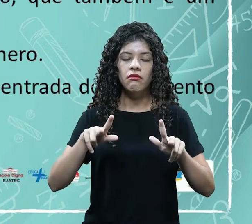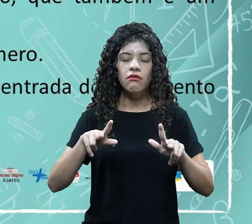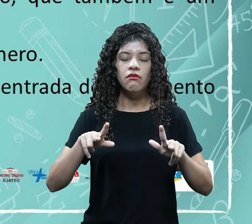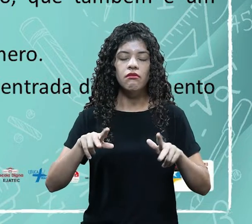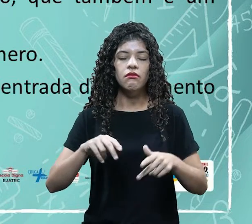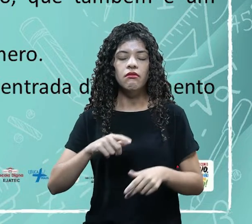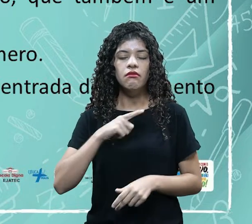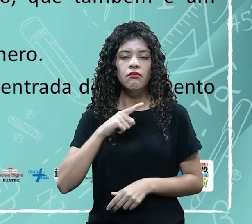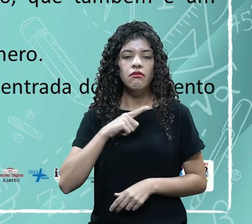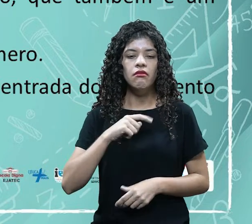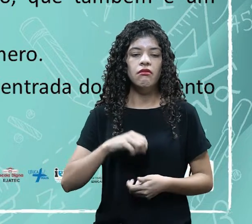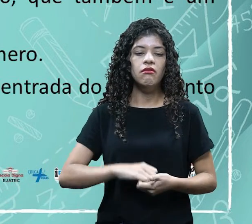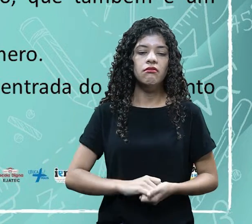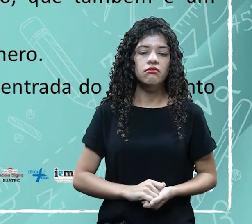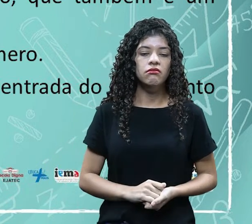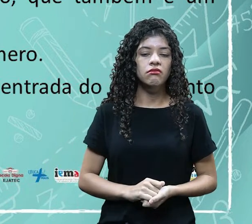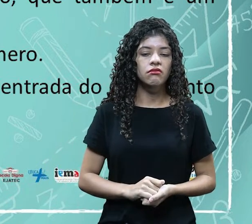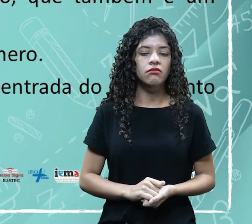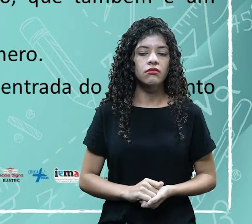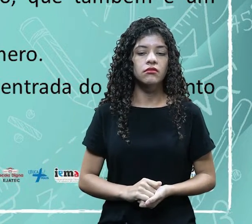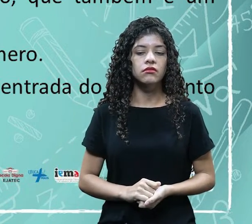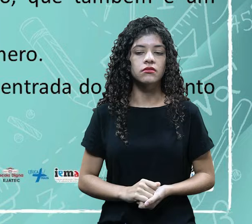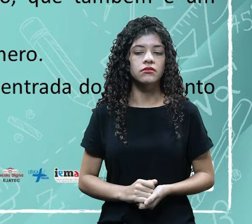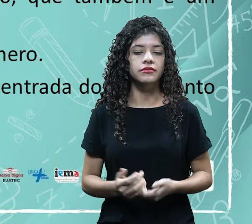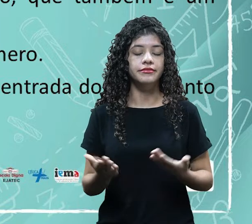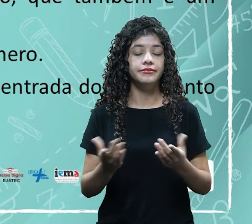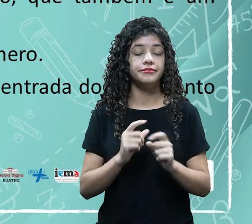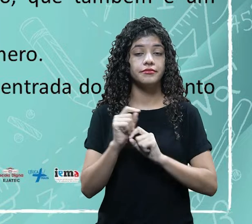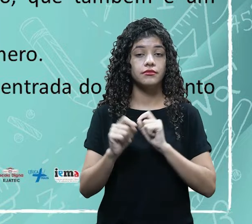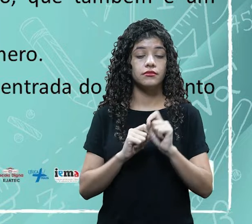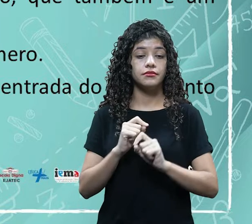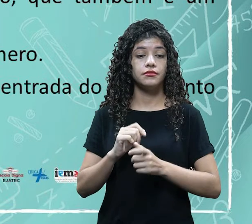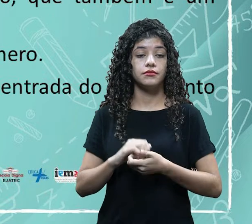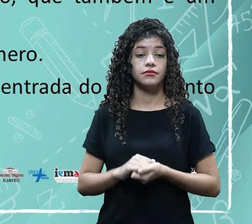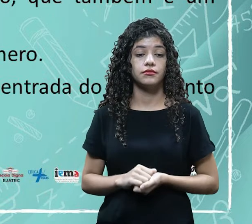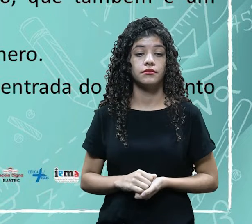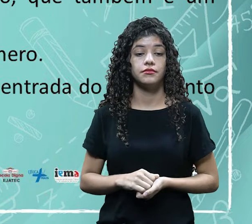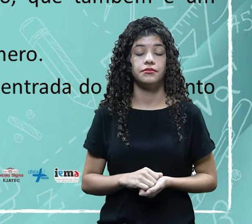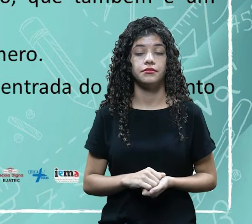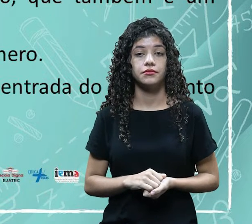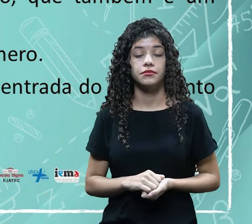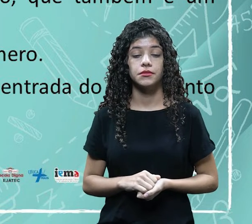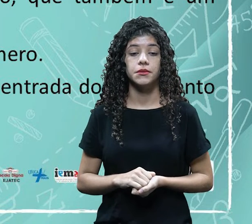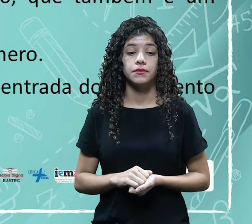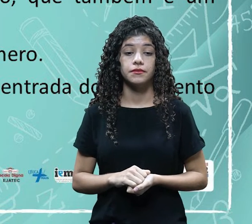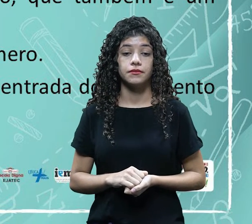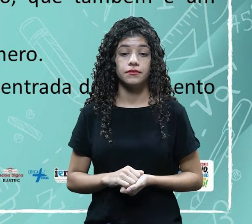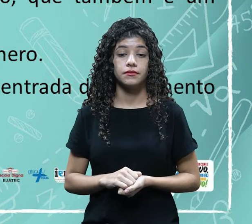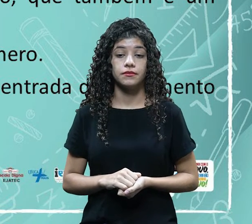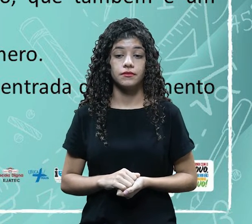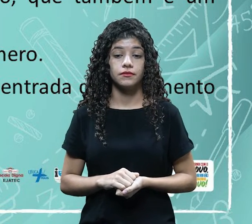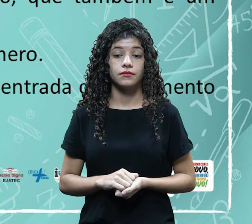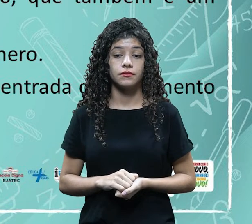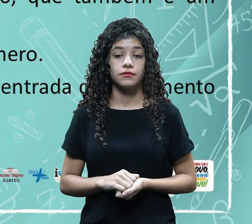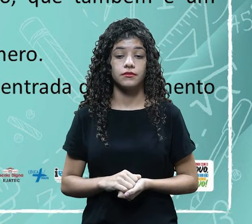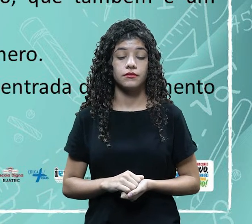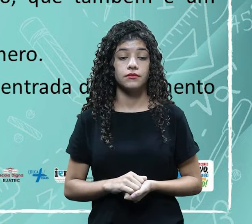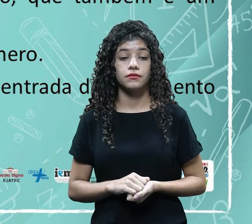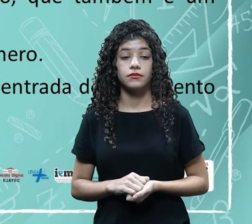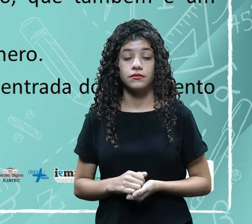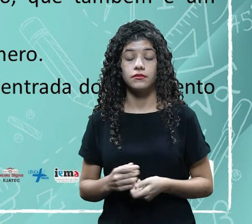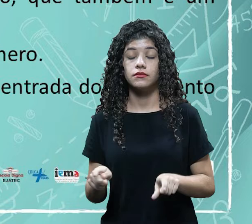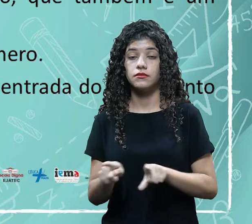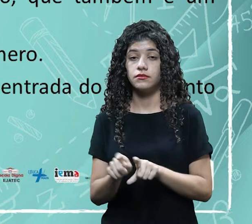diferença. Bom, repare, né, que não estamos falando de classificação, como eu alertei para vocês, que também